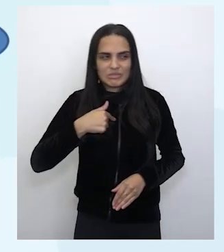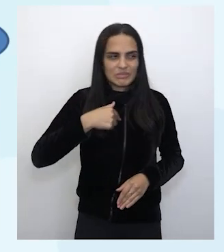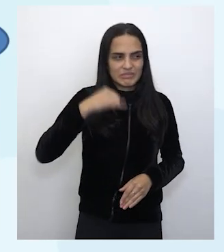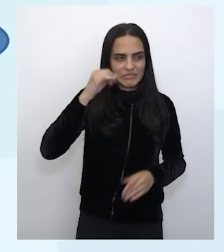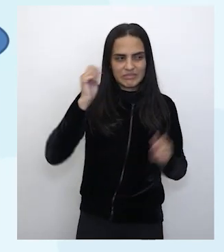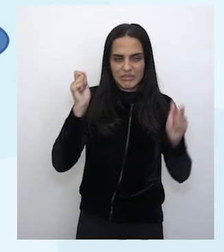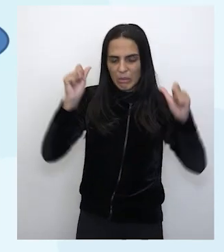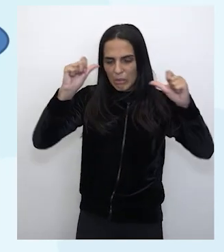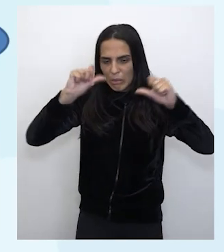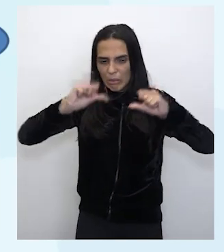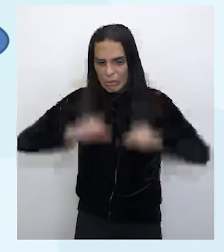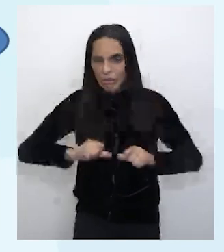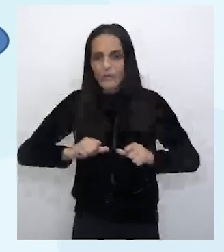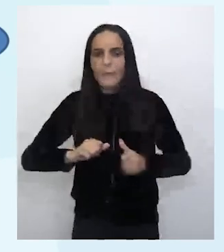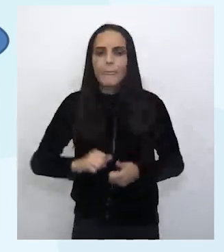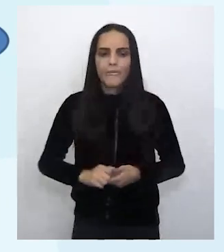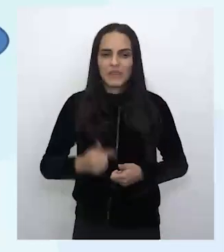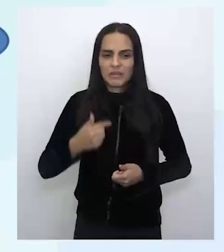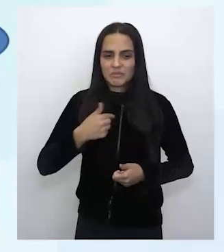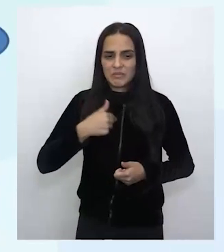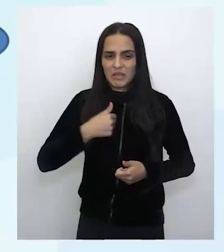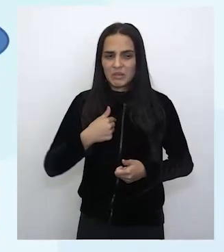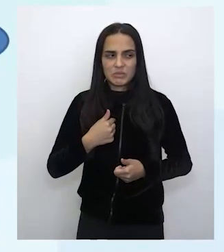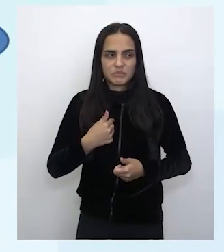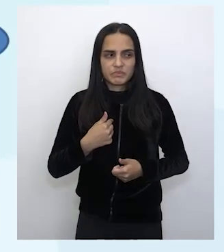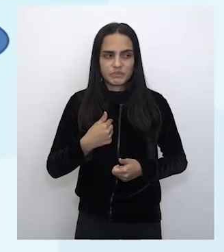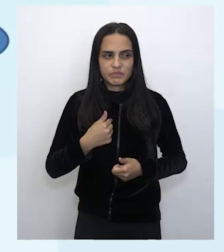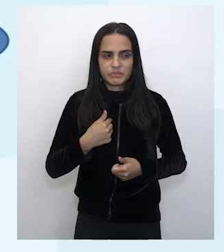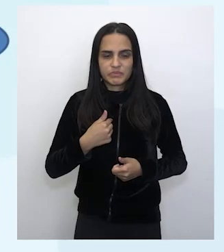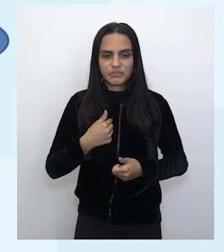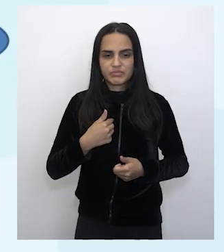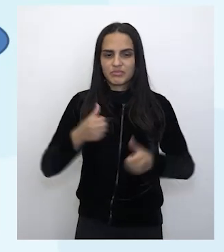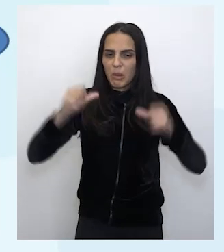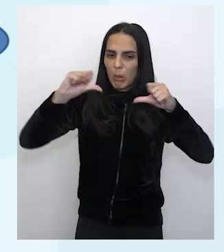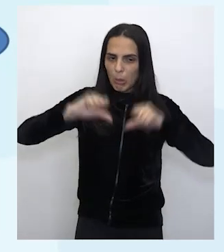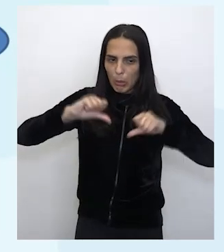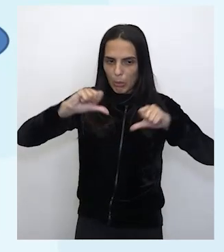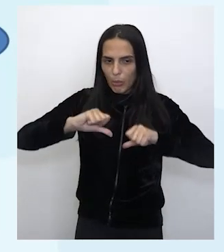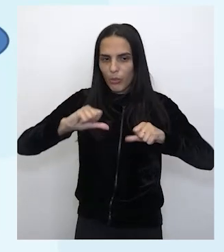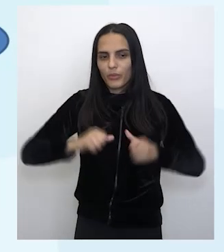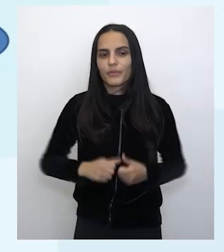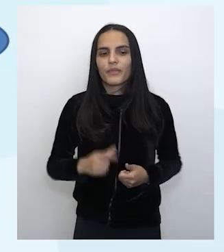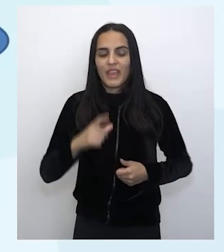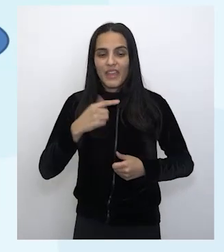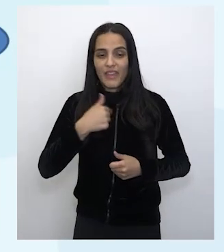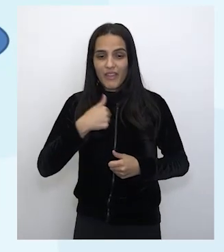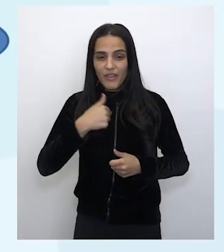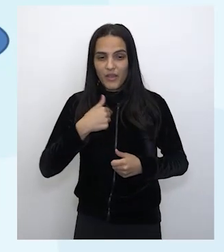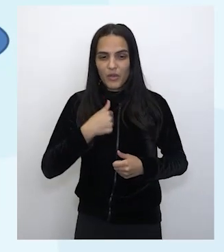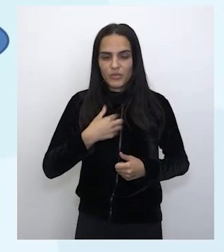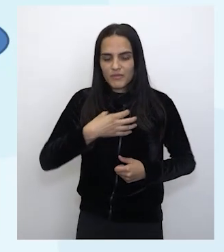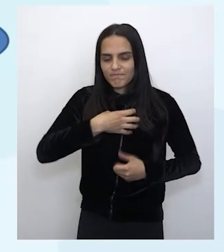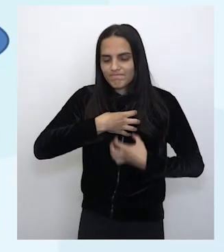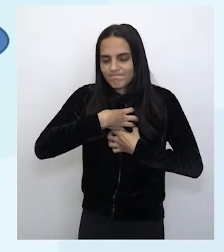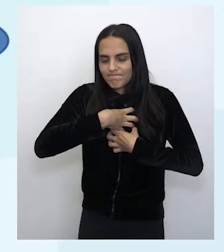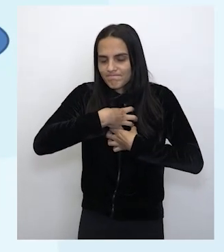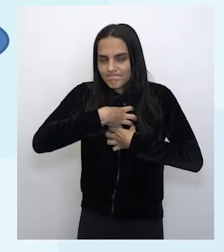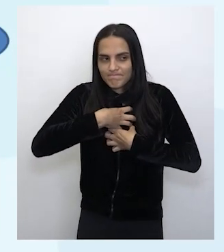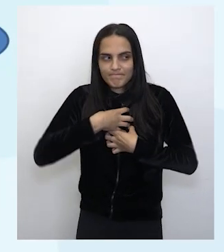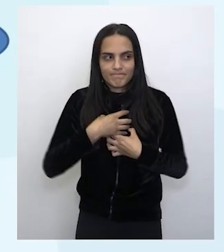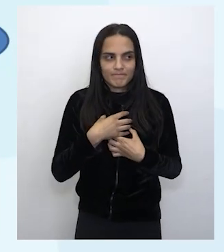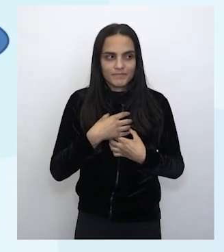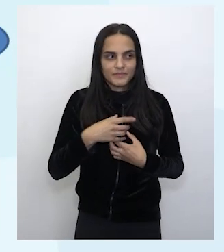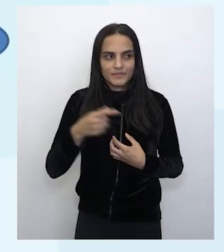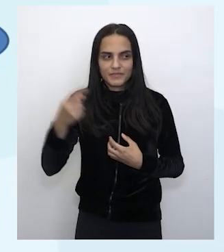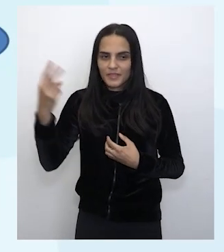ainda. Eu que tenho sido cômico às criadas de hotel. Eu que tenho sentido o piscar de olhos